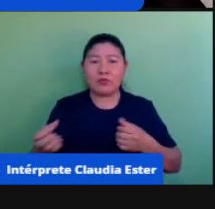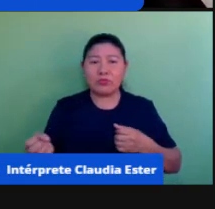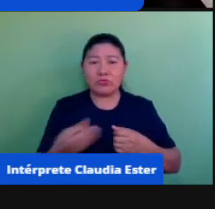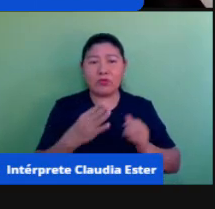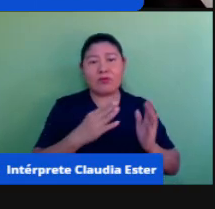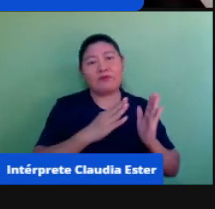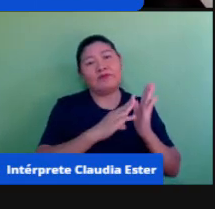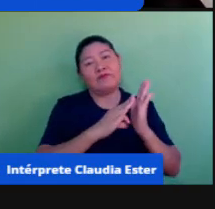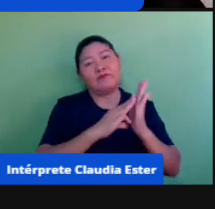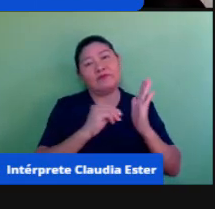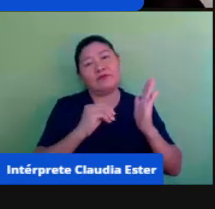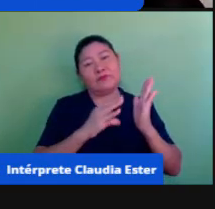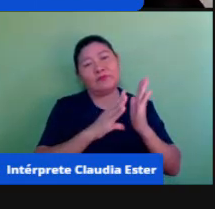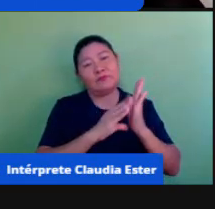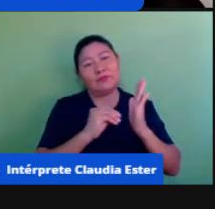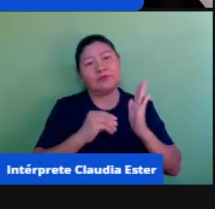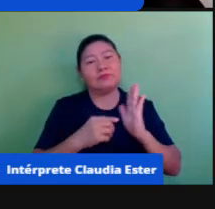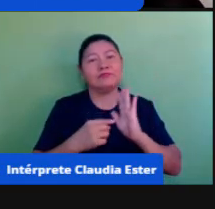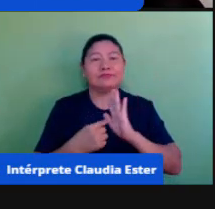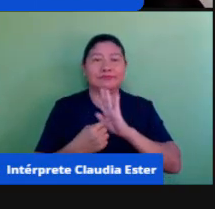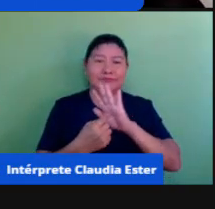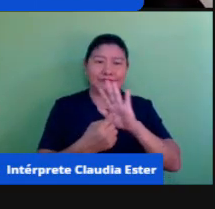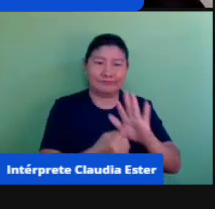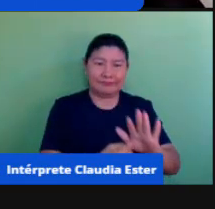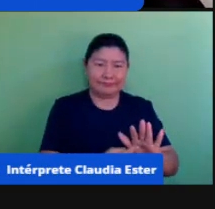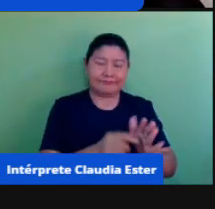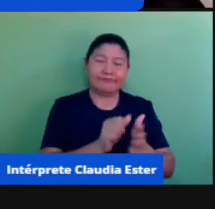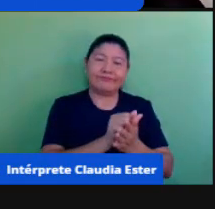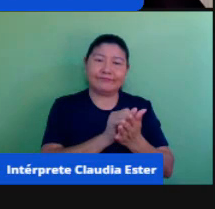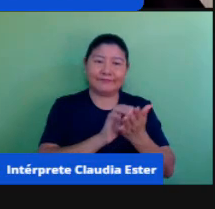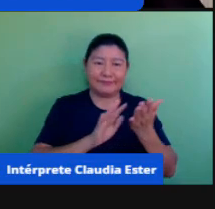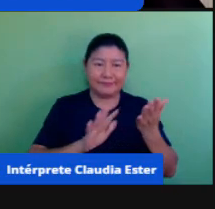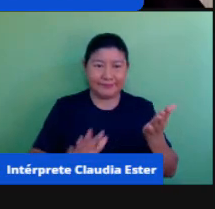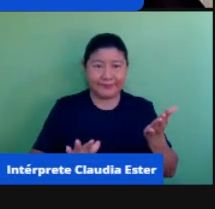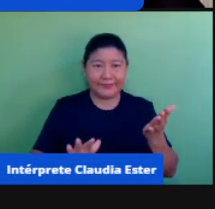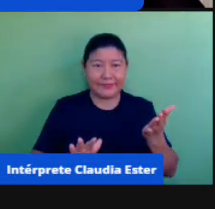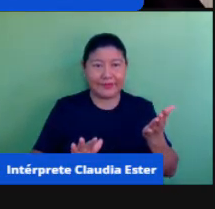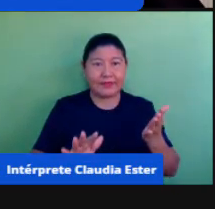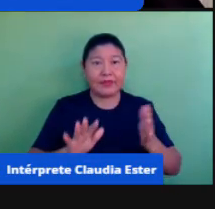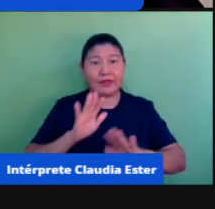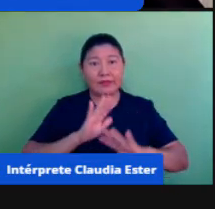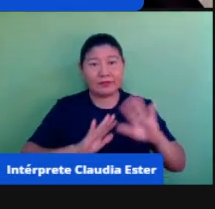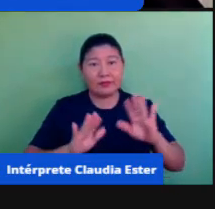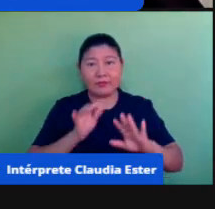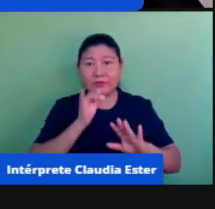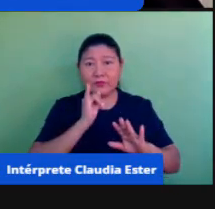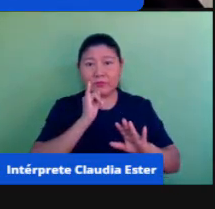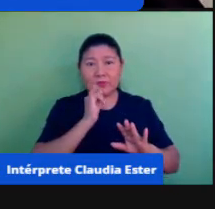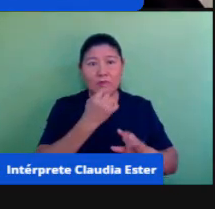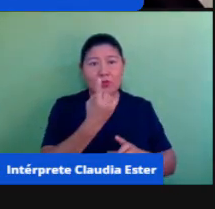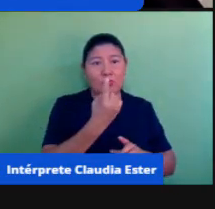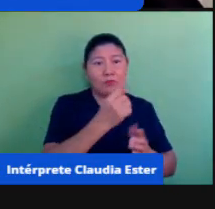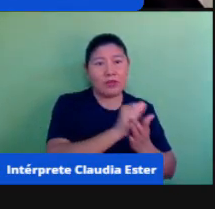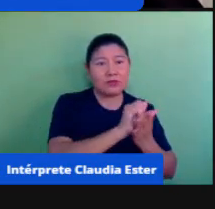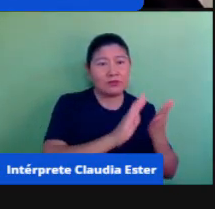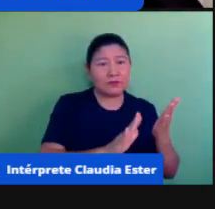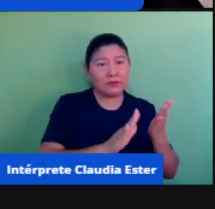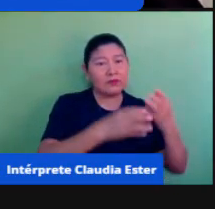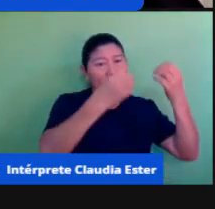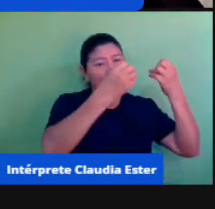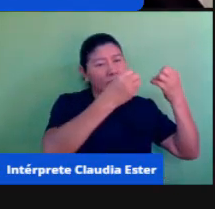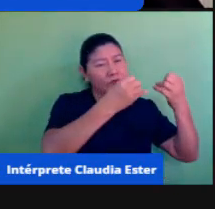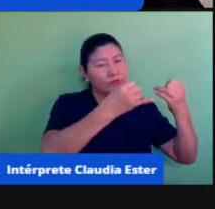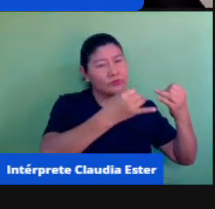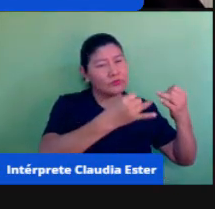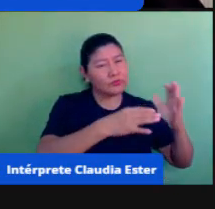Apresente qual o objetivo da atividade e em passo a passo para que a família possa proporcionar